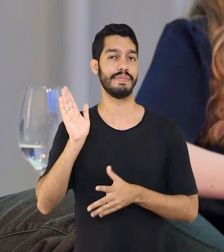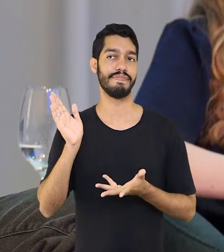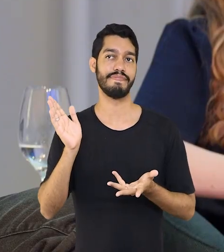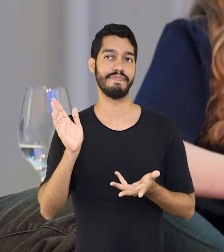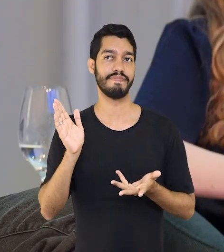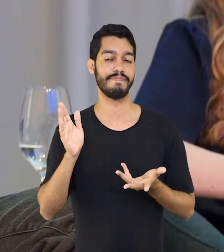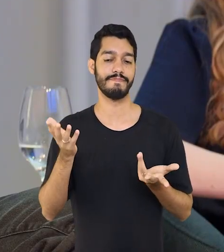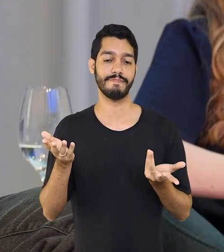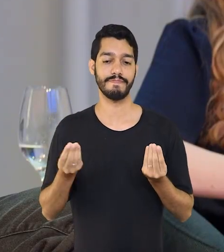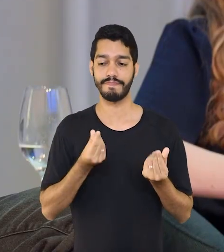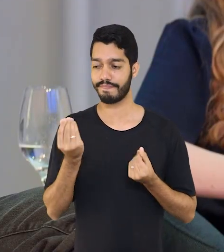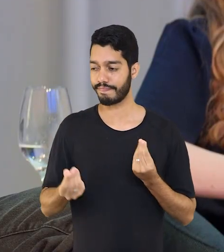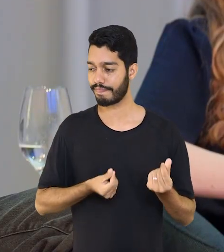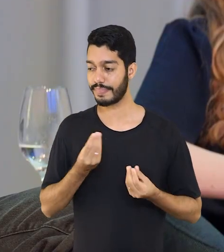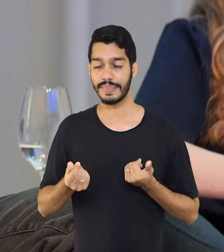têm